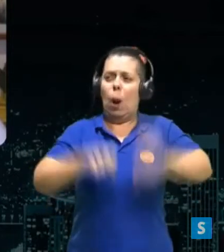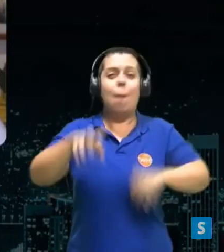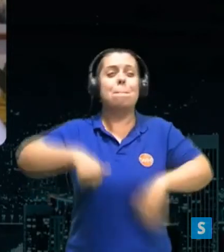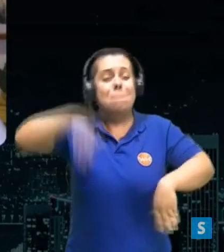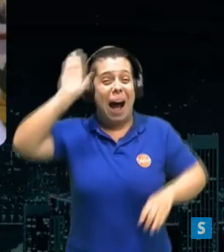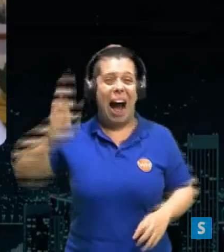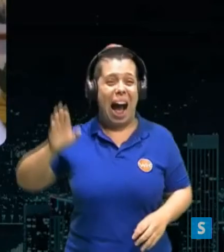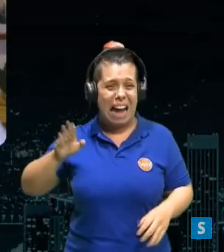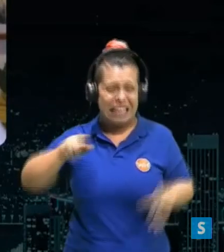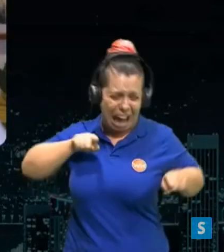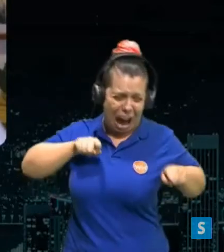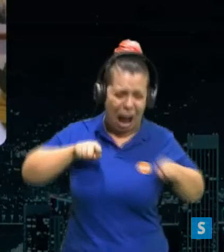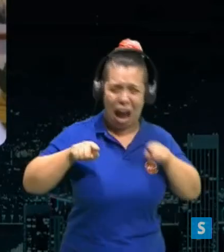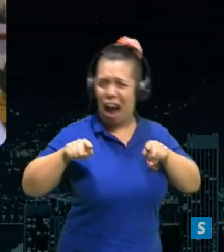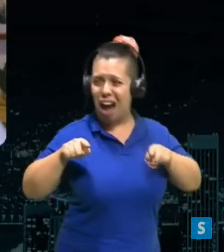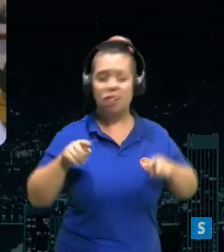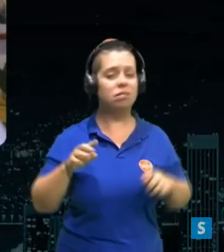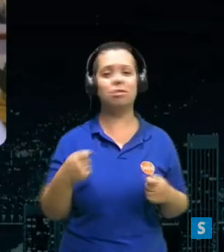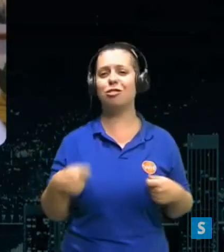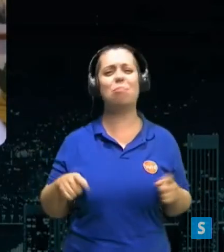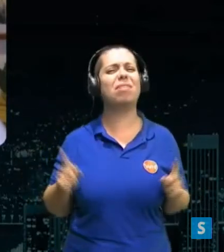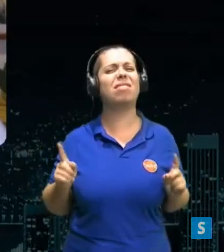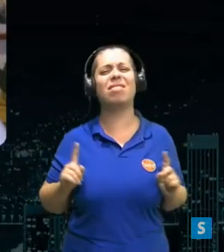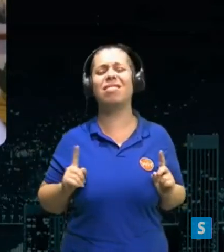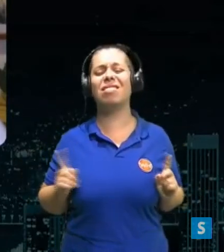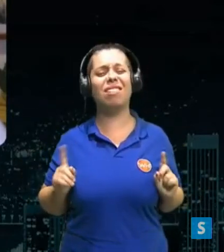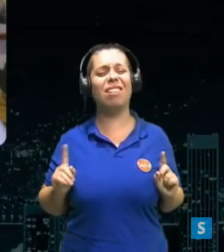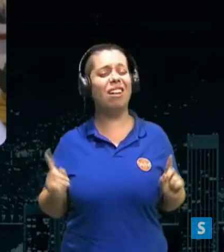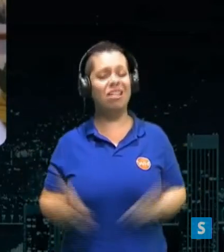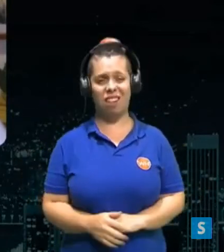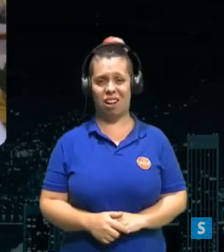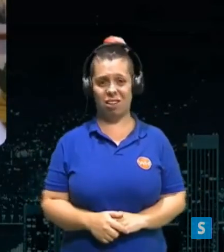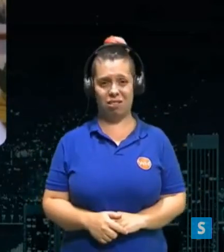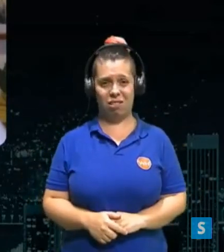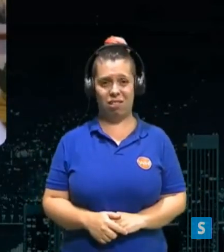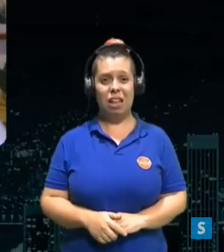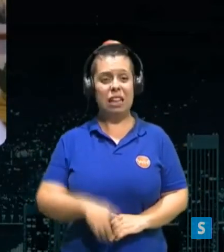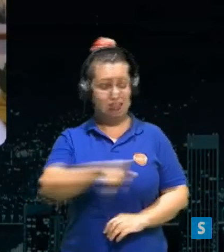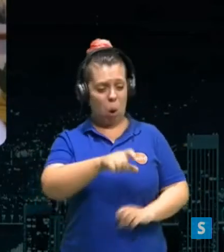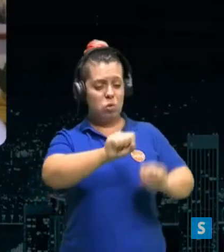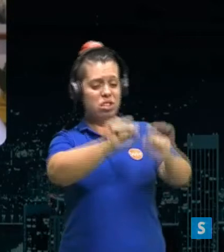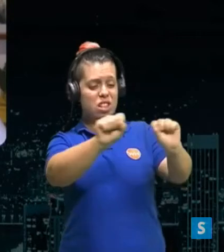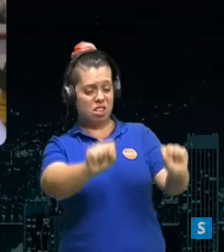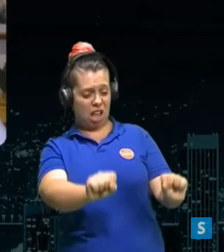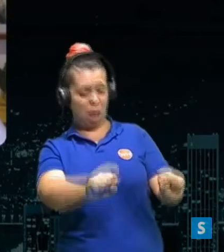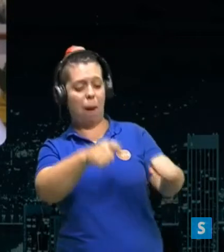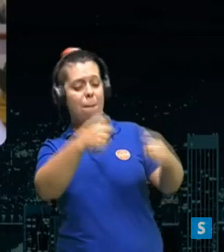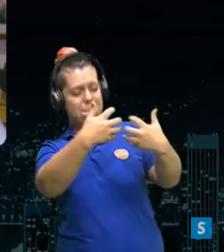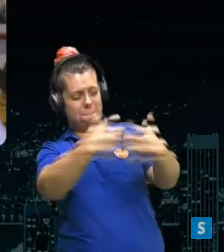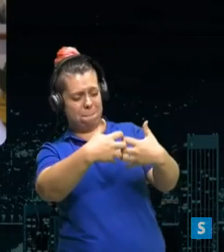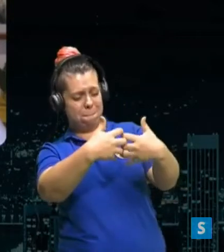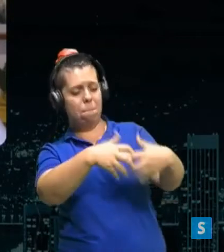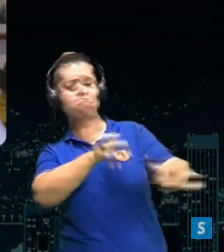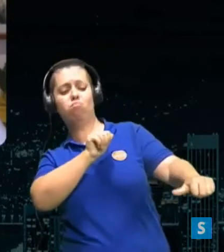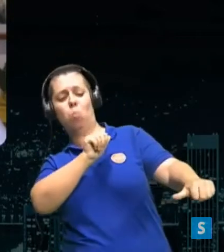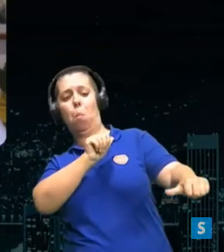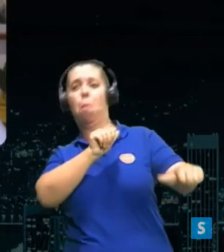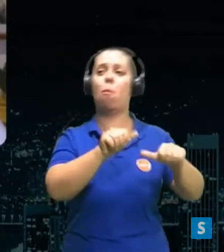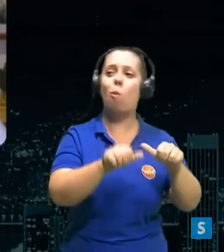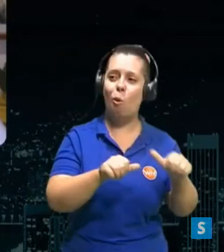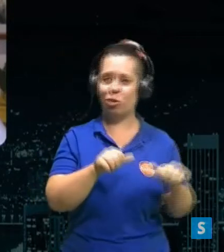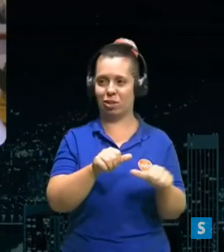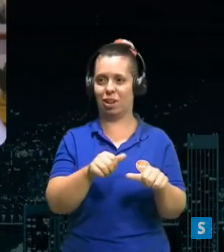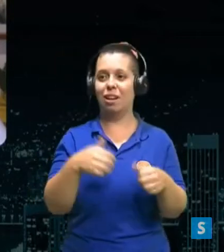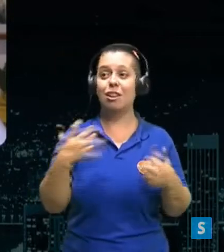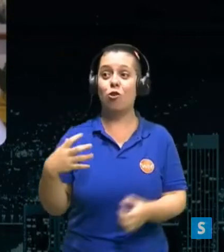atender o nível de selvageria do sistema na verdade a gente tem que transformar a forma que abordamos o